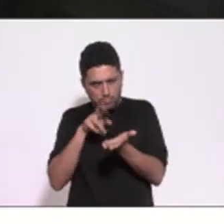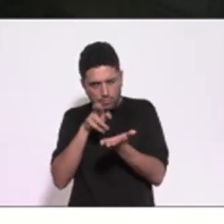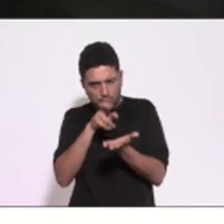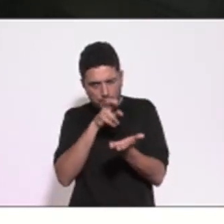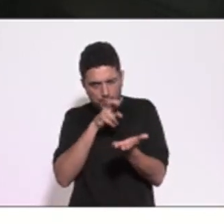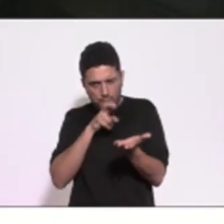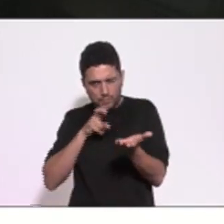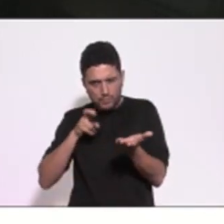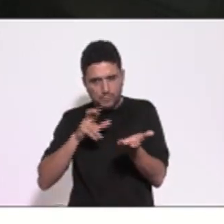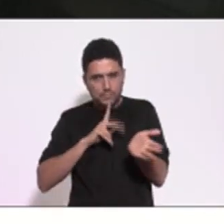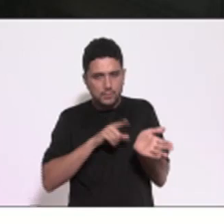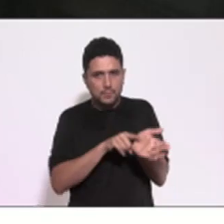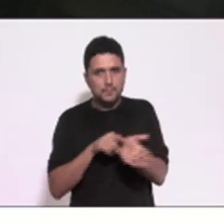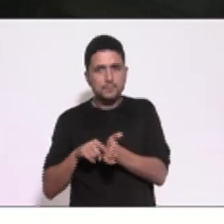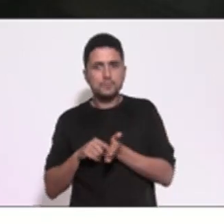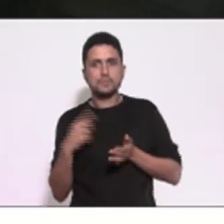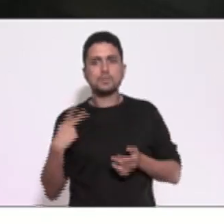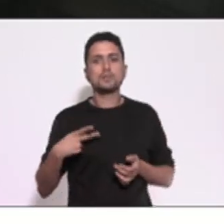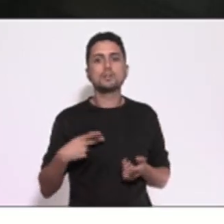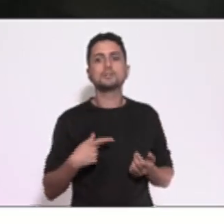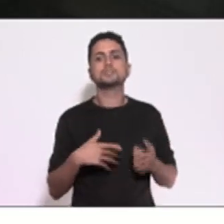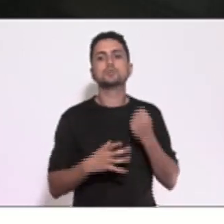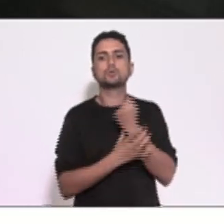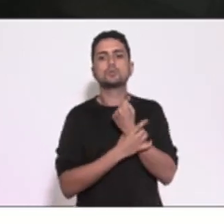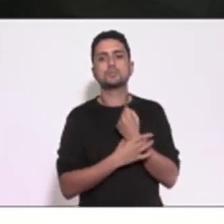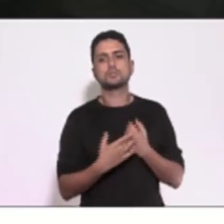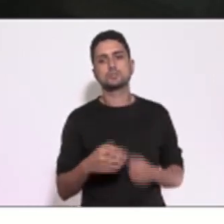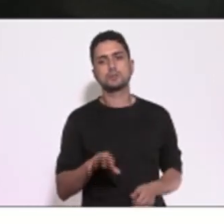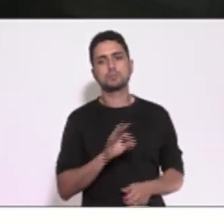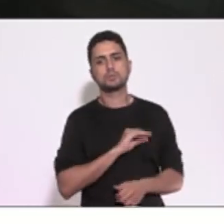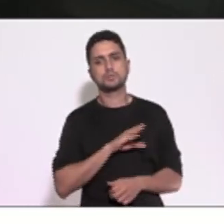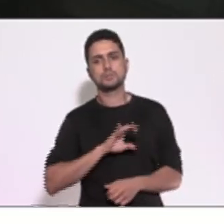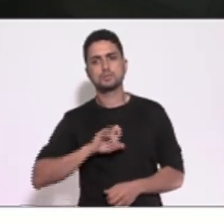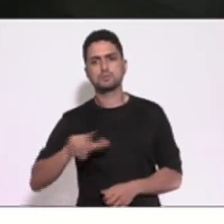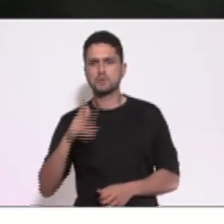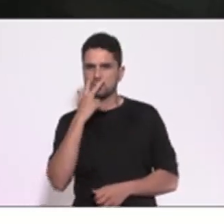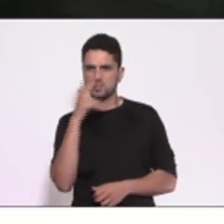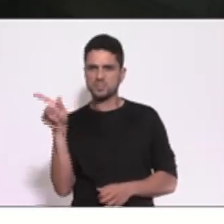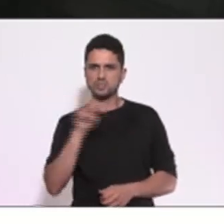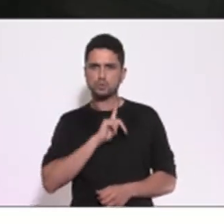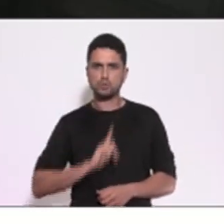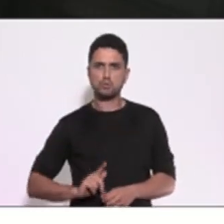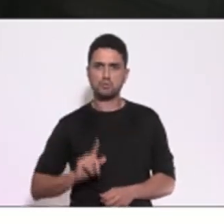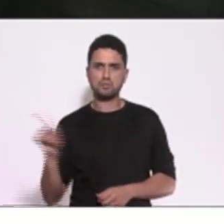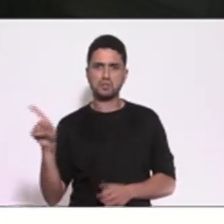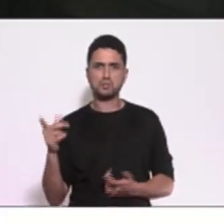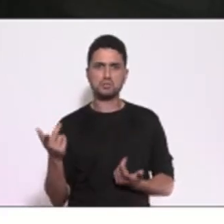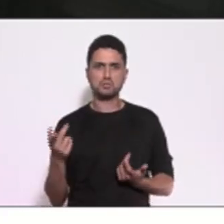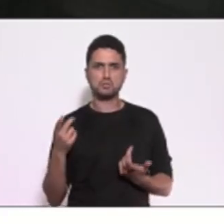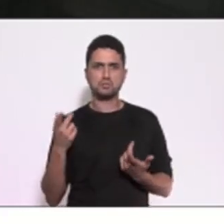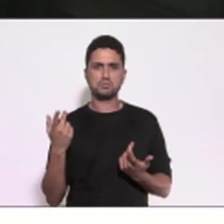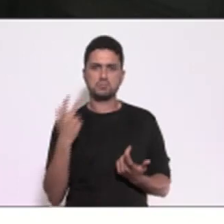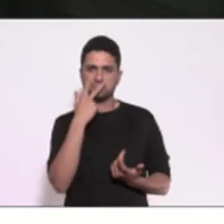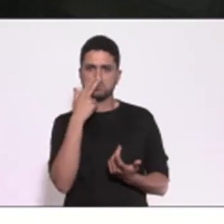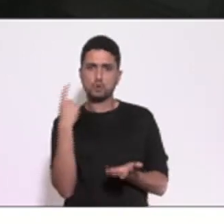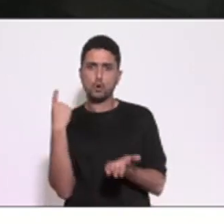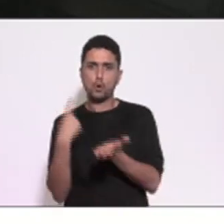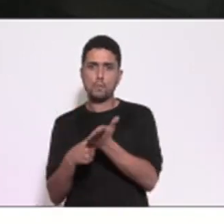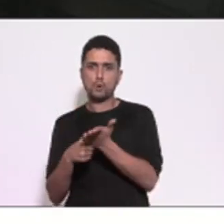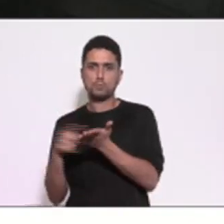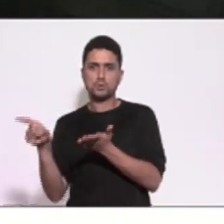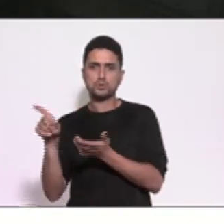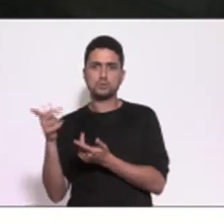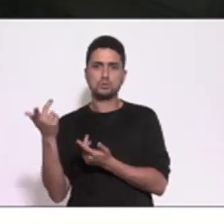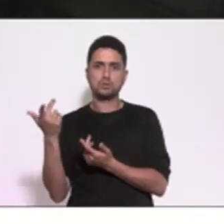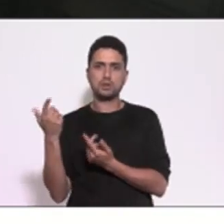investigação, na segurança pública, ou seja, na Polícia Civil. Me parece que esse governo está mais comprometido com a